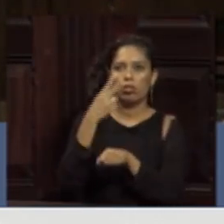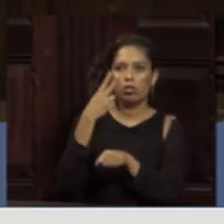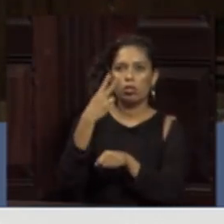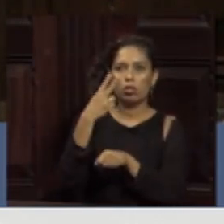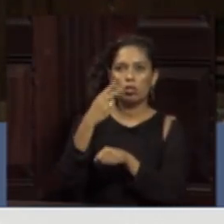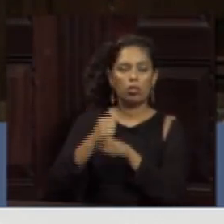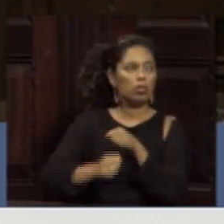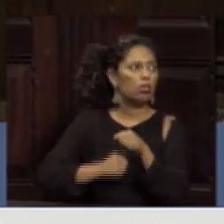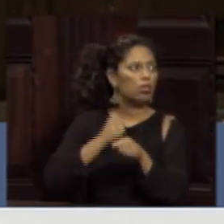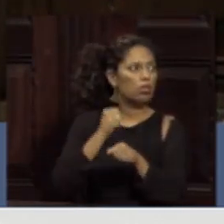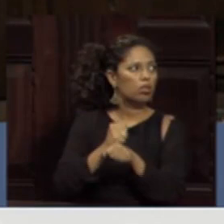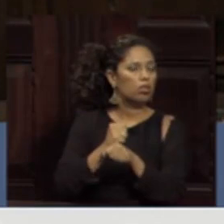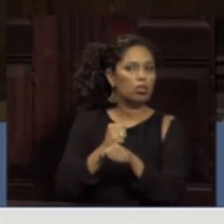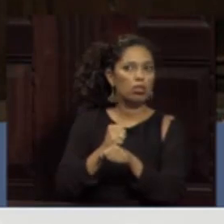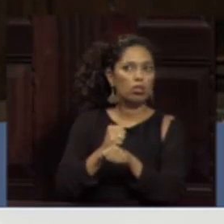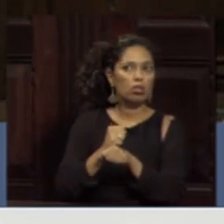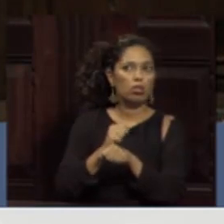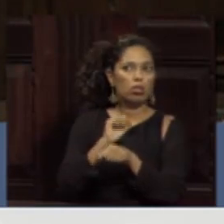presidência.